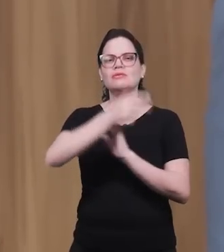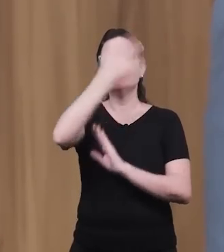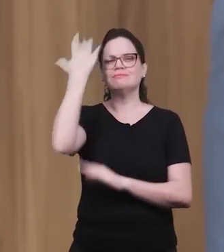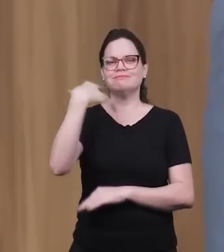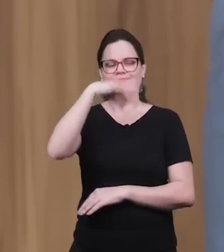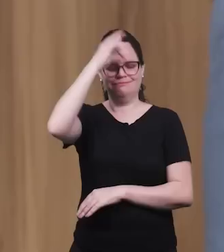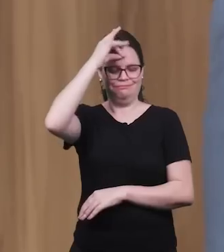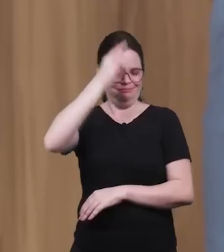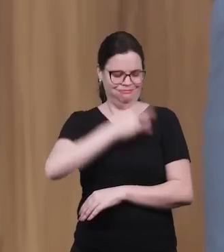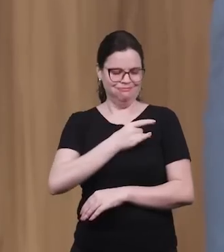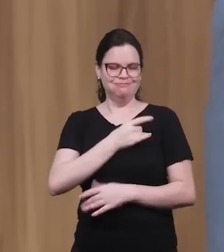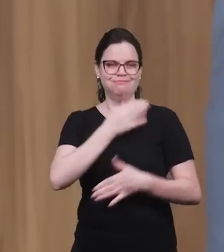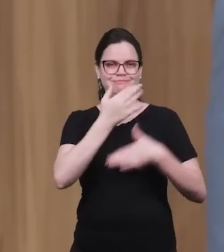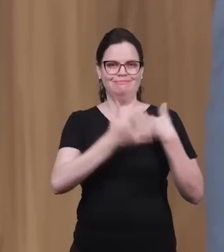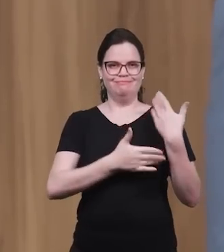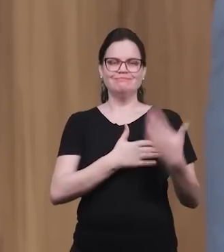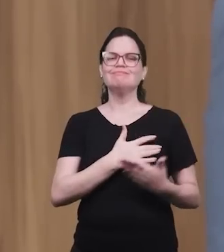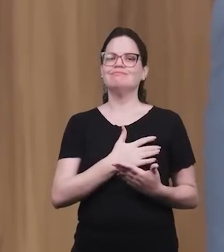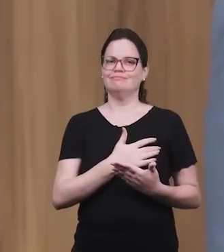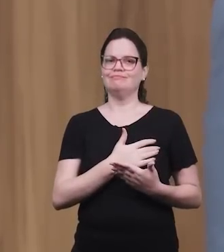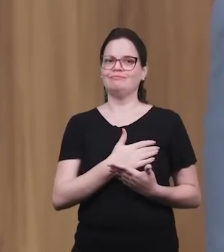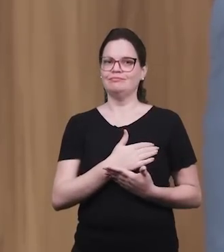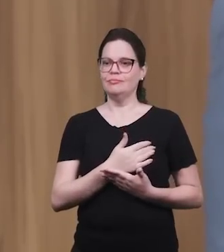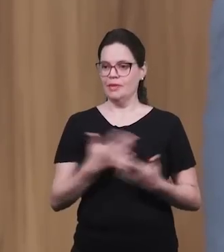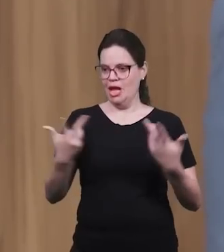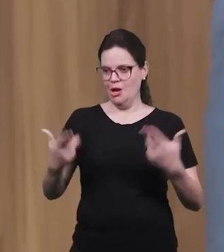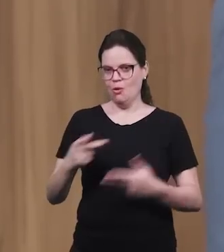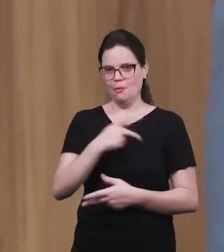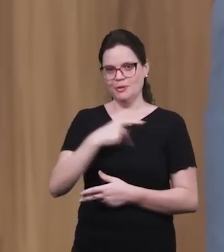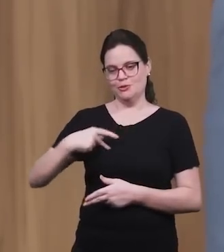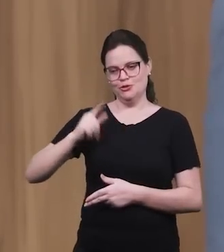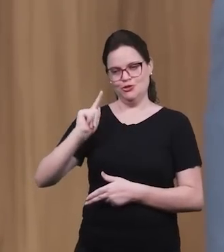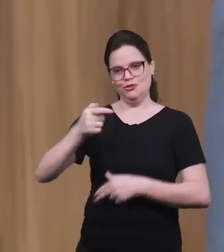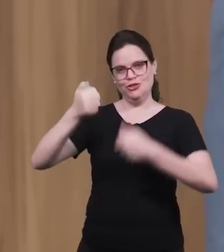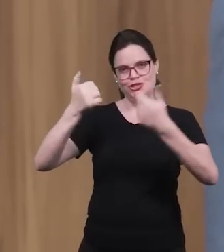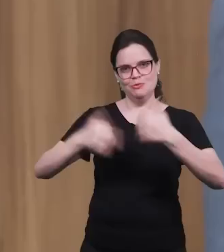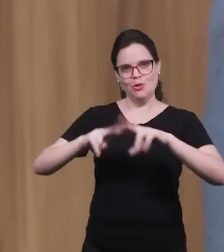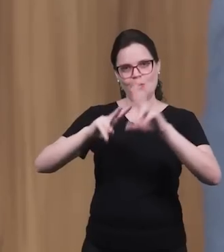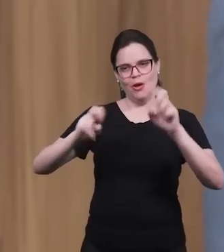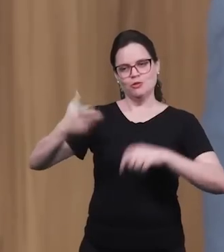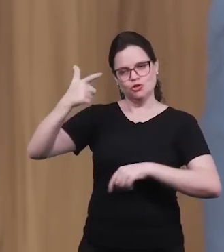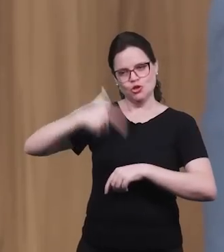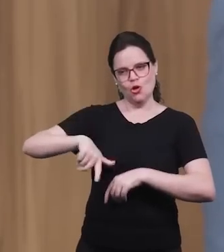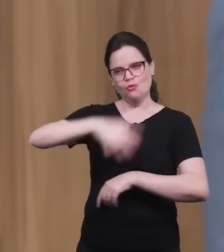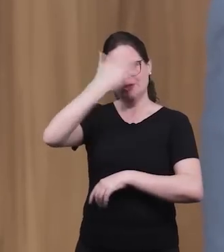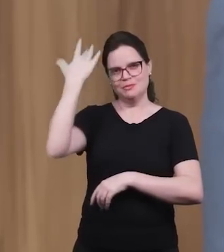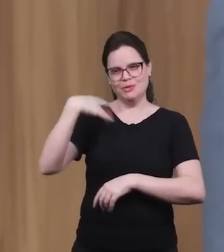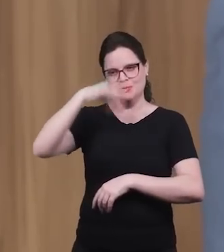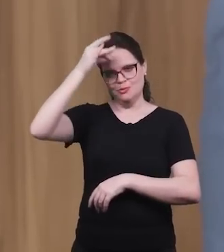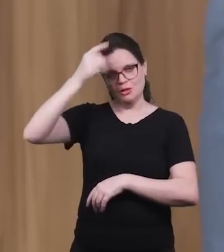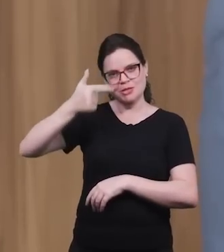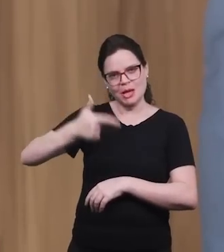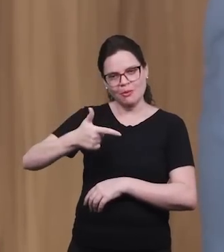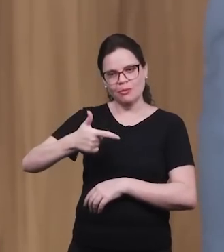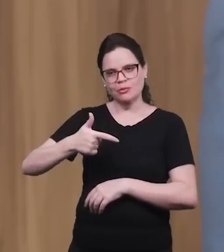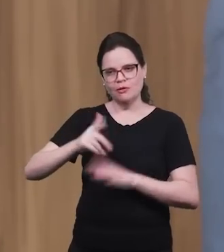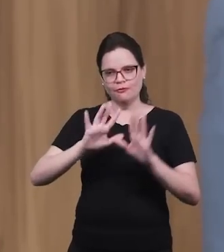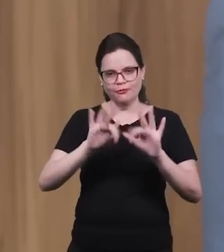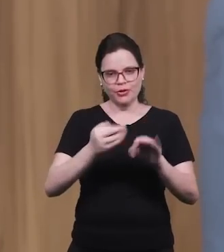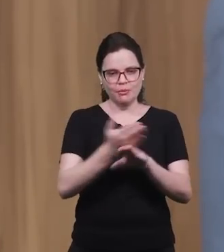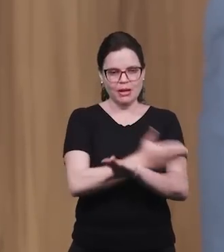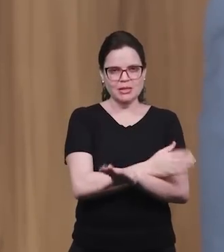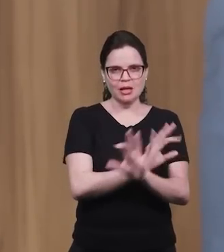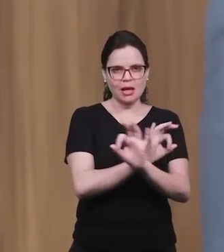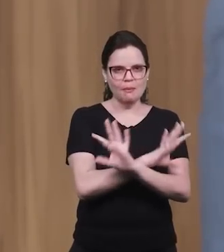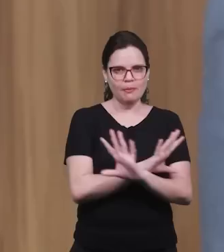batismo com o Espírito Santo, para esse momento que o pastor Gedeuti colocou, esse segundo derramar para a igreja, ele não se acabou. Isso não